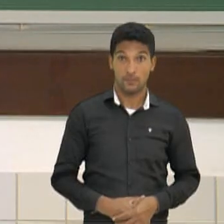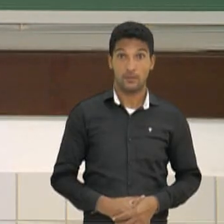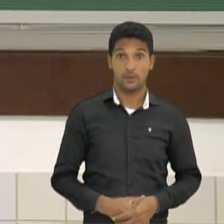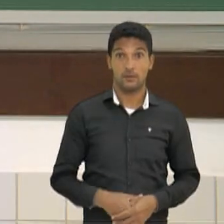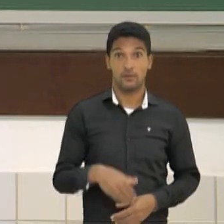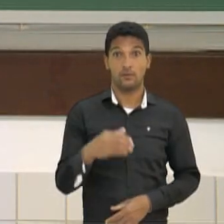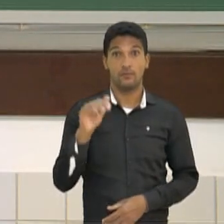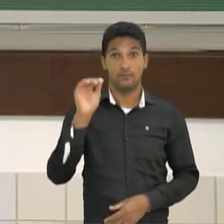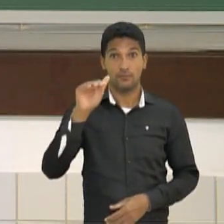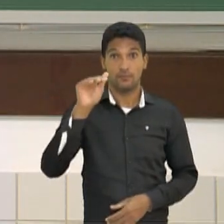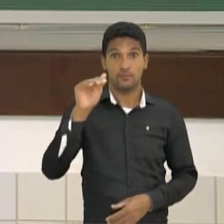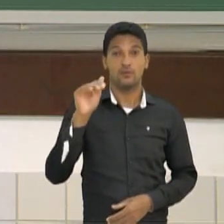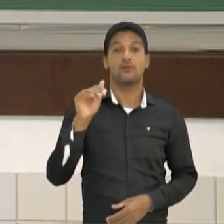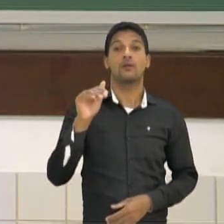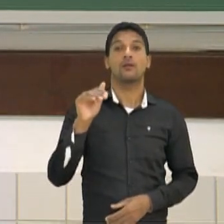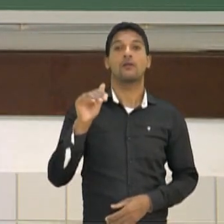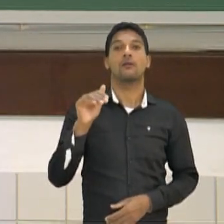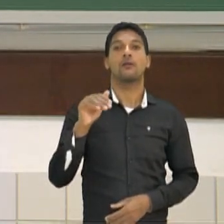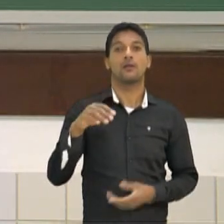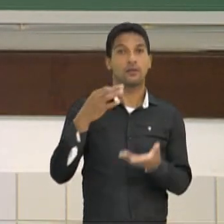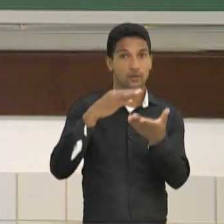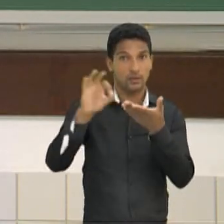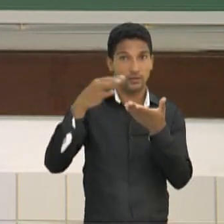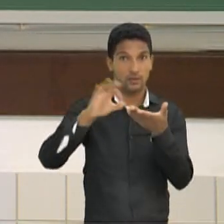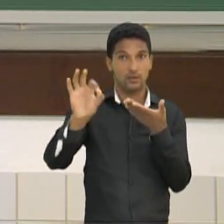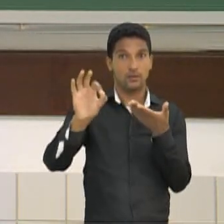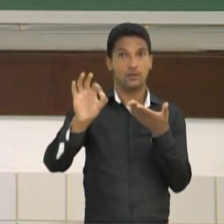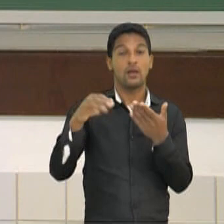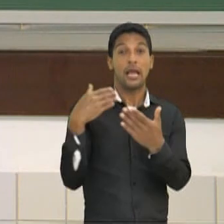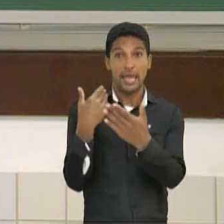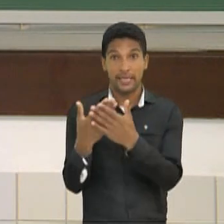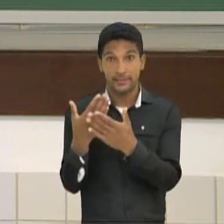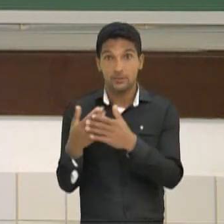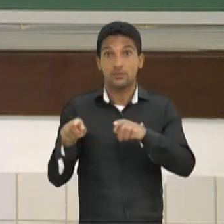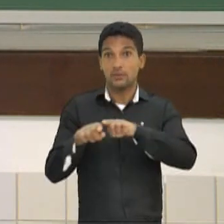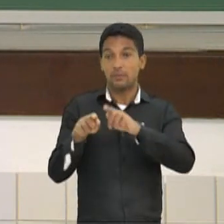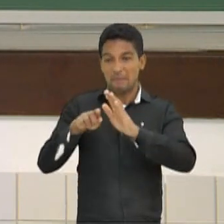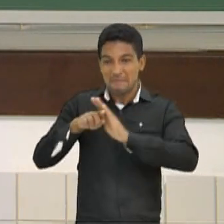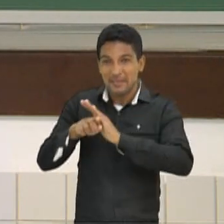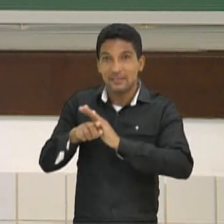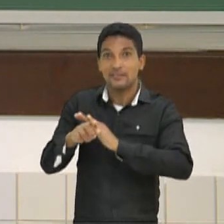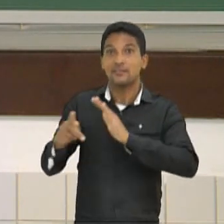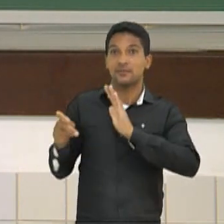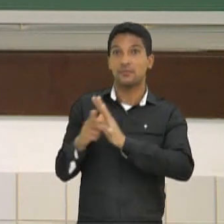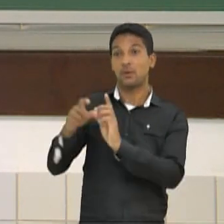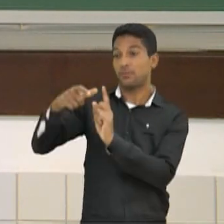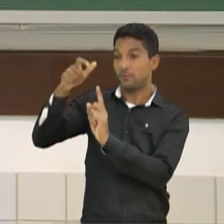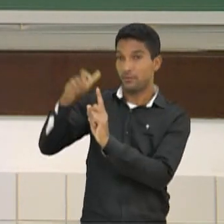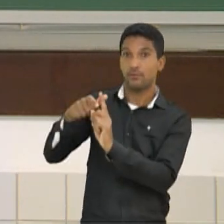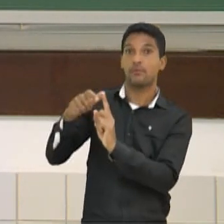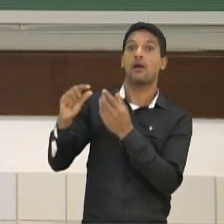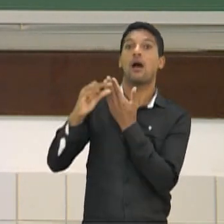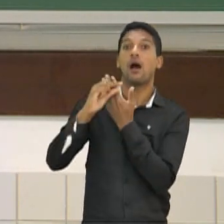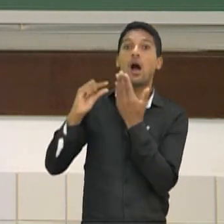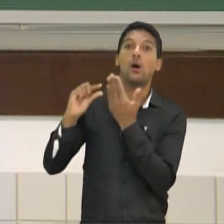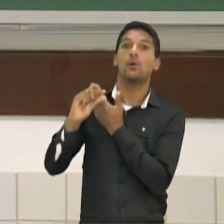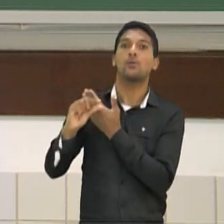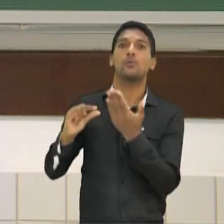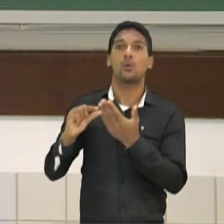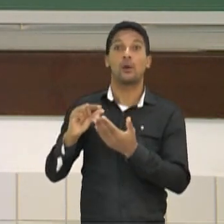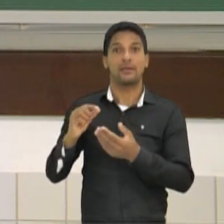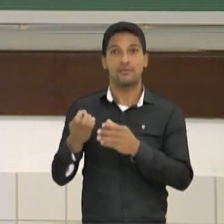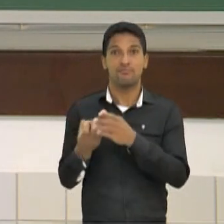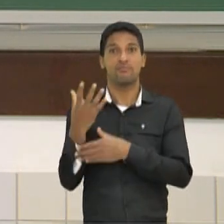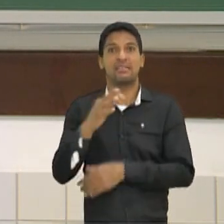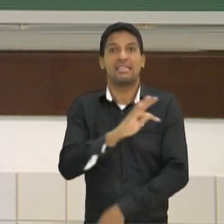Galera, a correção então do exercício que tinha ficado, que era o quê? Nos estudos e pesquisas de Spolley sobre os jogos teatrais, o que o autor esperava com esta